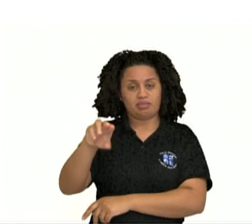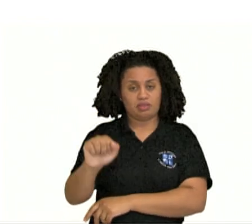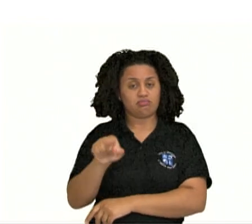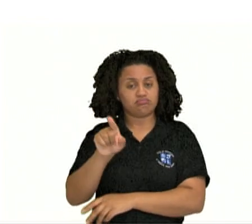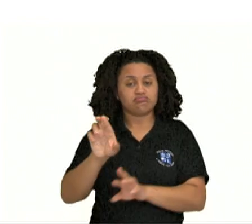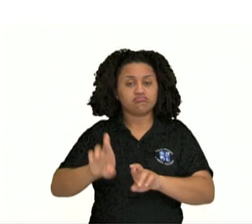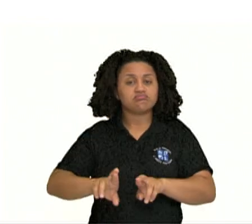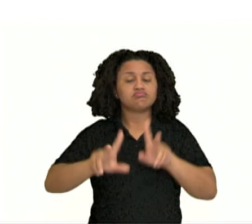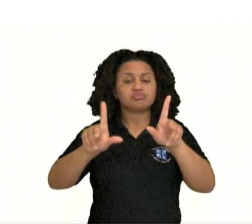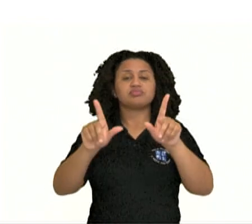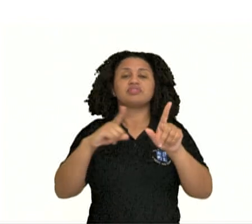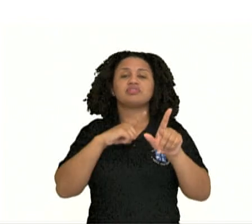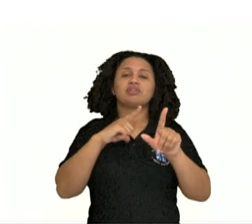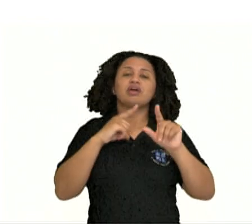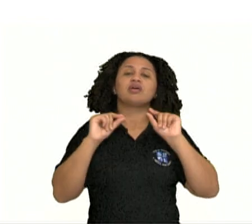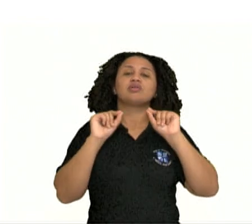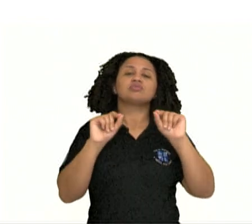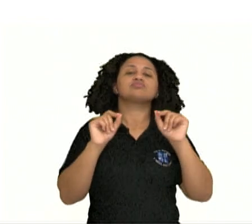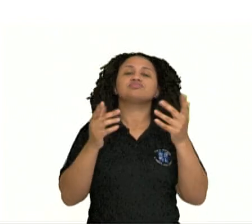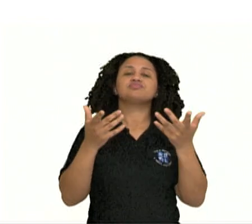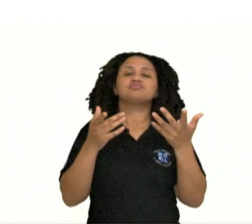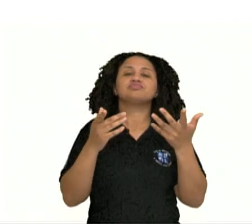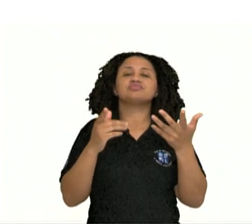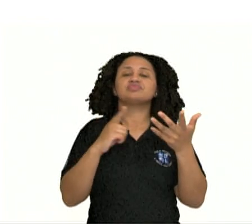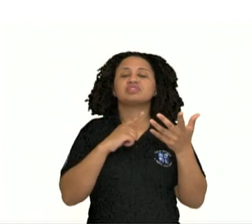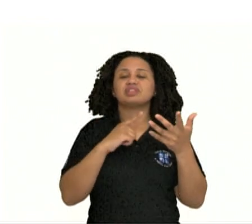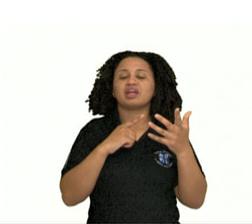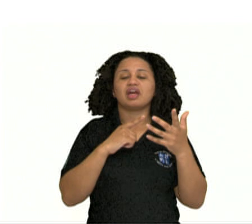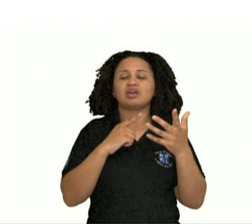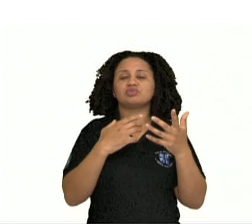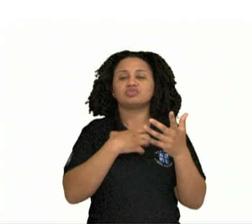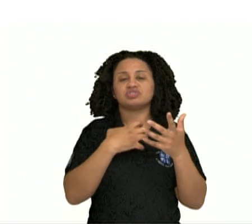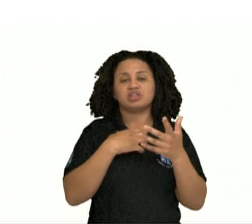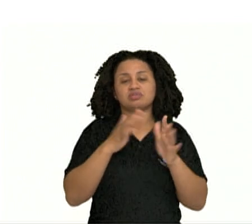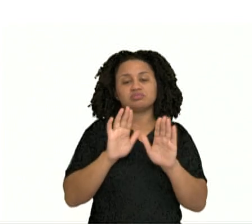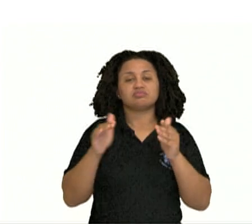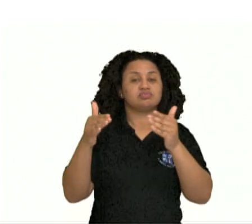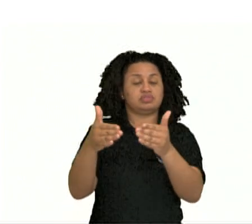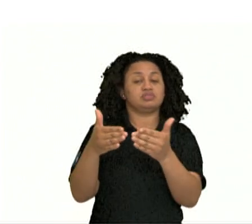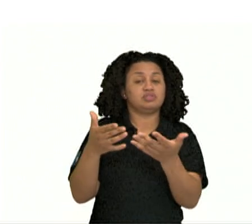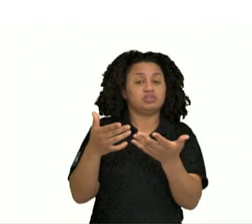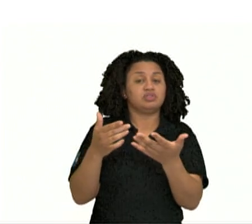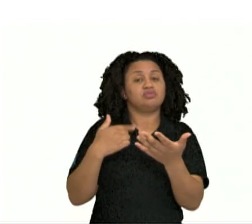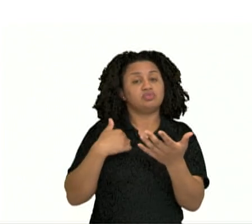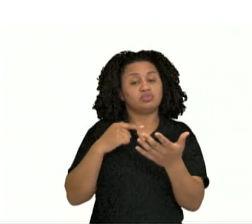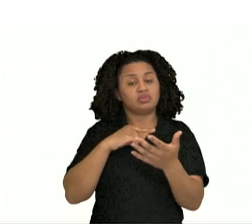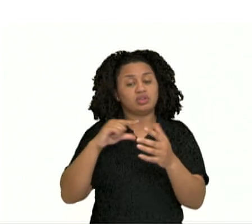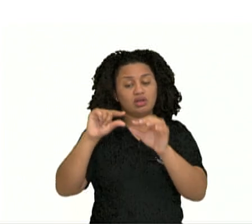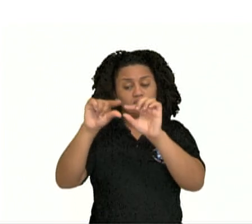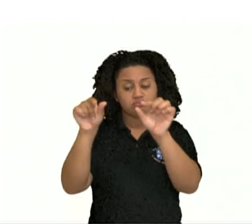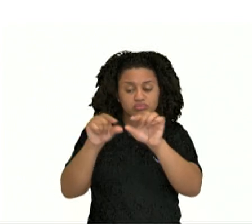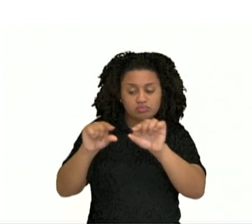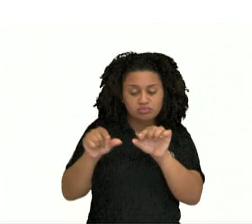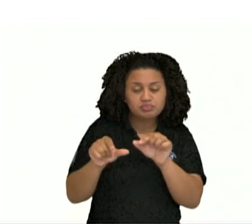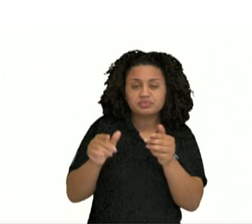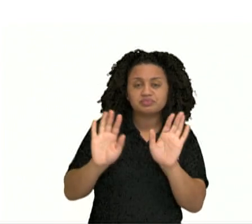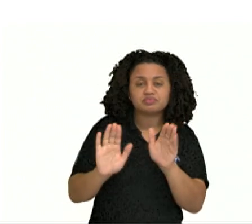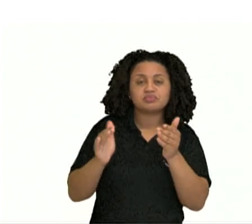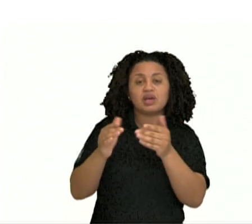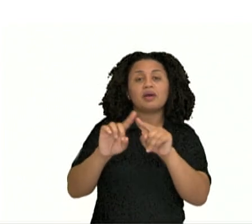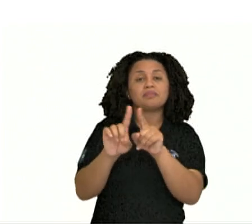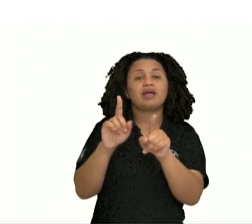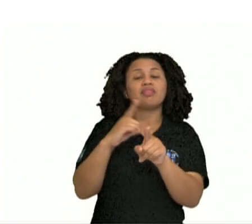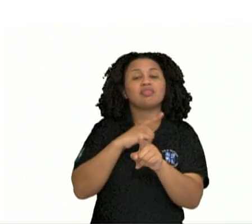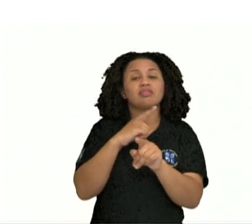nós é especial ela tem seus próprios é só própria natureza ali a parte né seus ribossomos e tudo mais mas ela